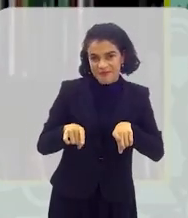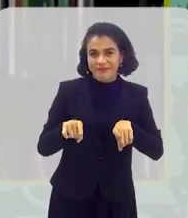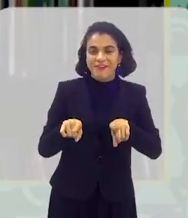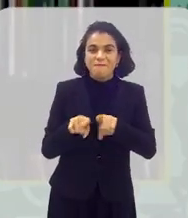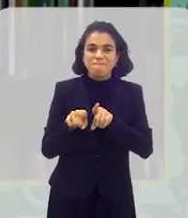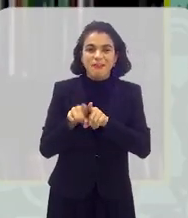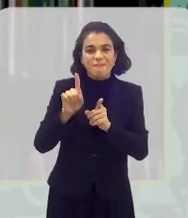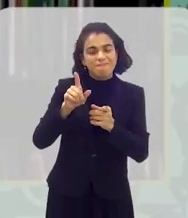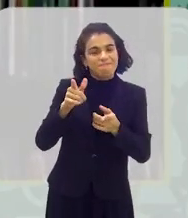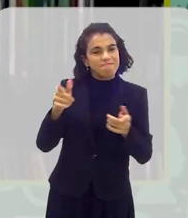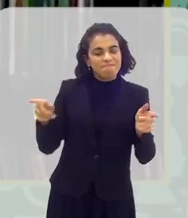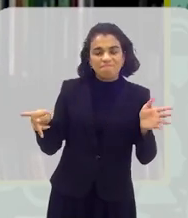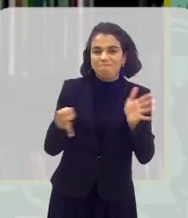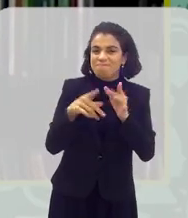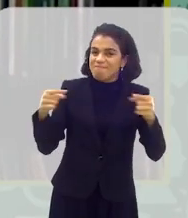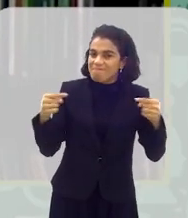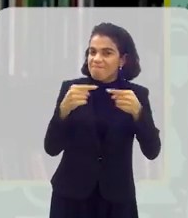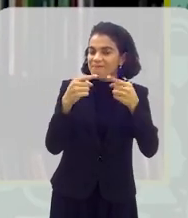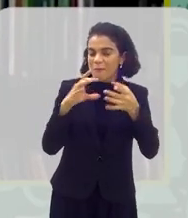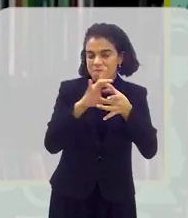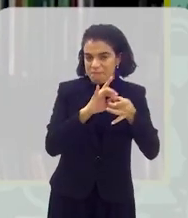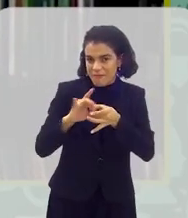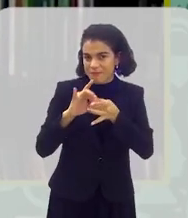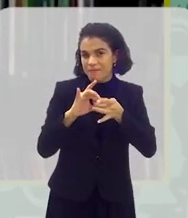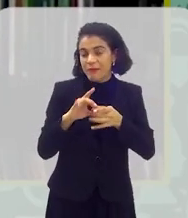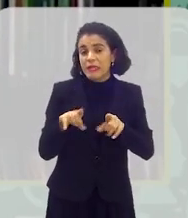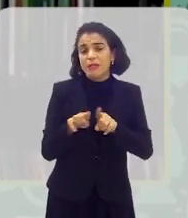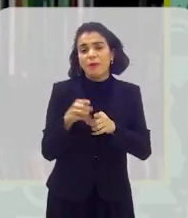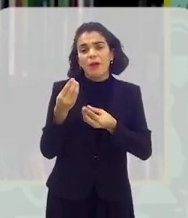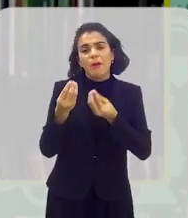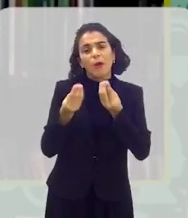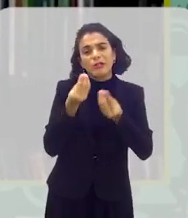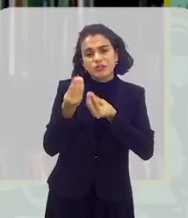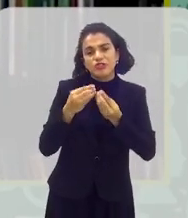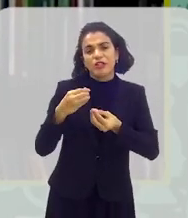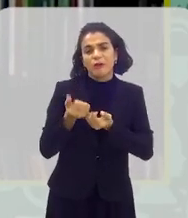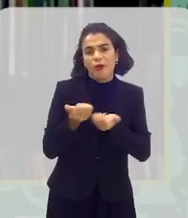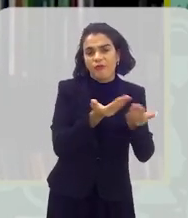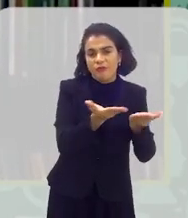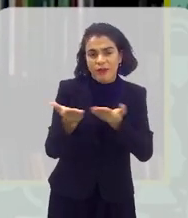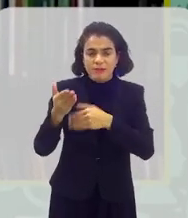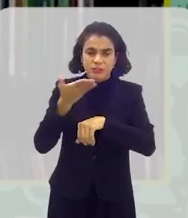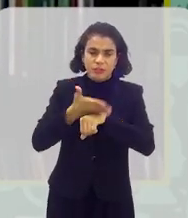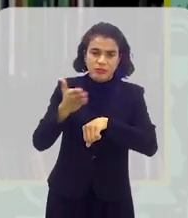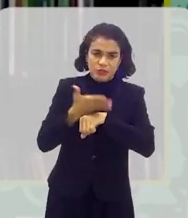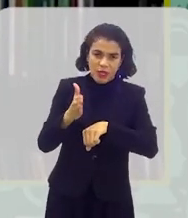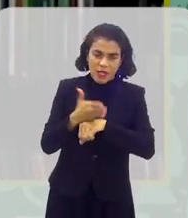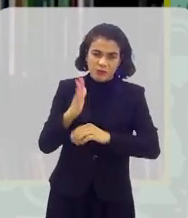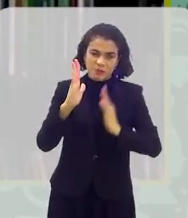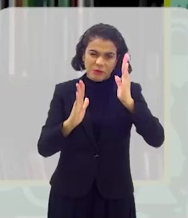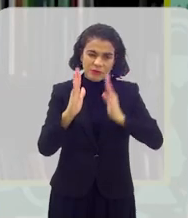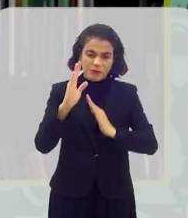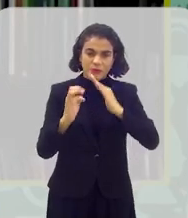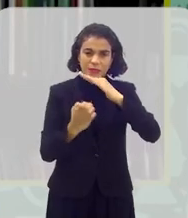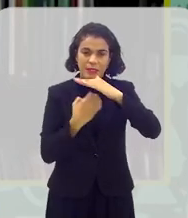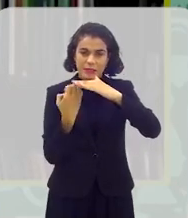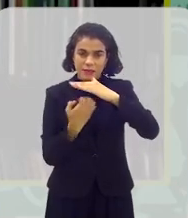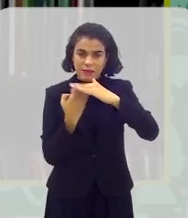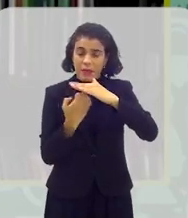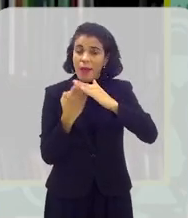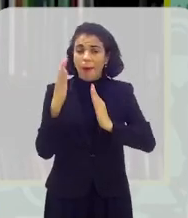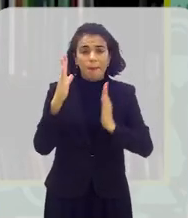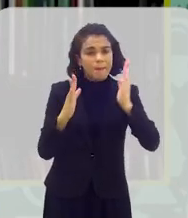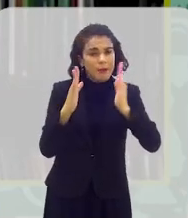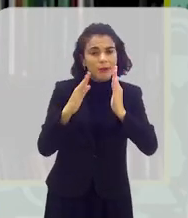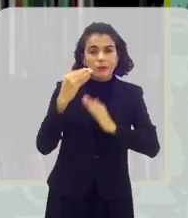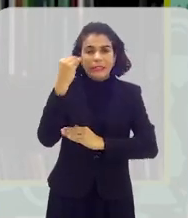ao seu modo de atuação e como nós trabalhamos com programas de estágio esse período que o estudante fica na empresa